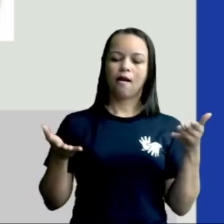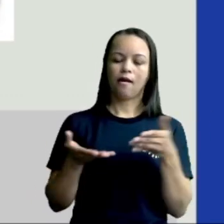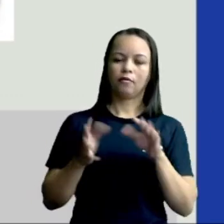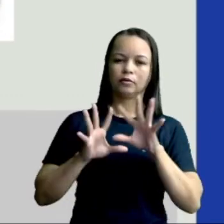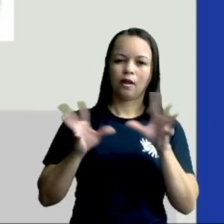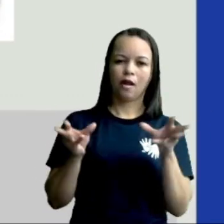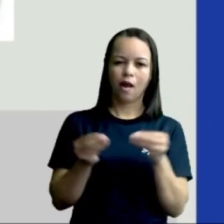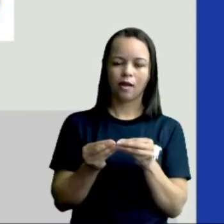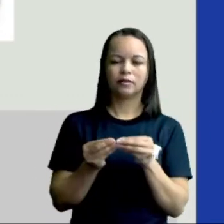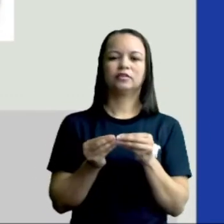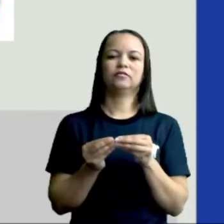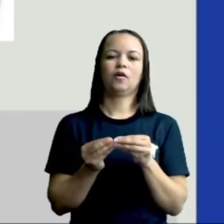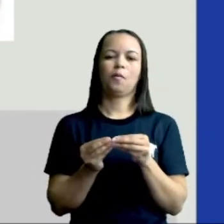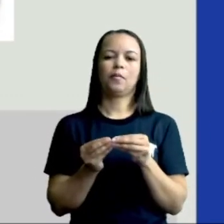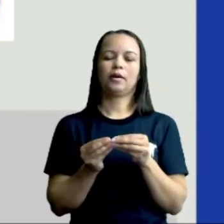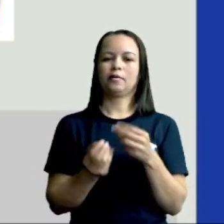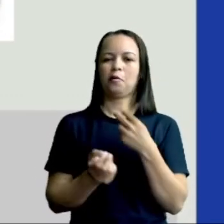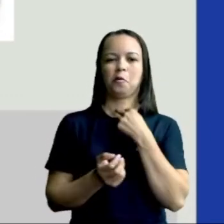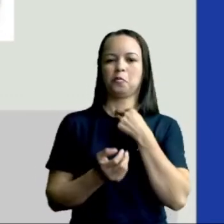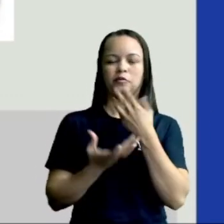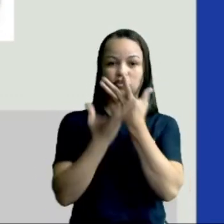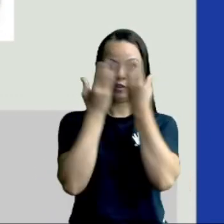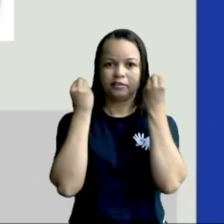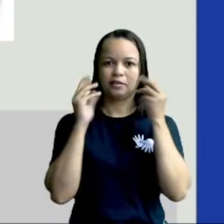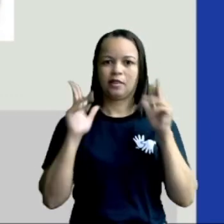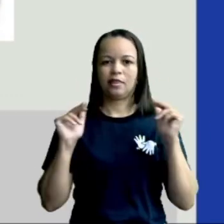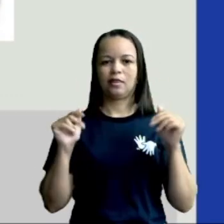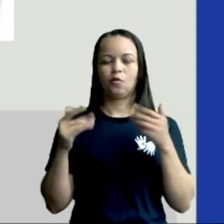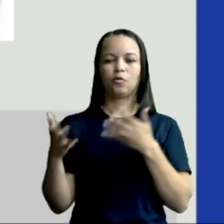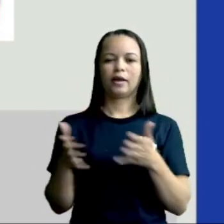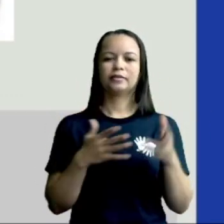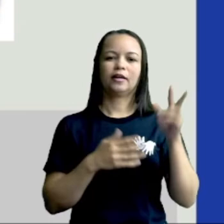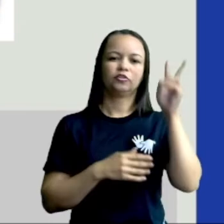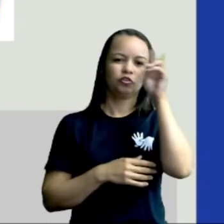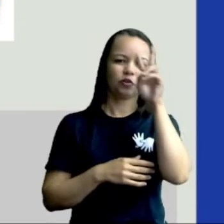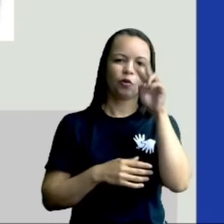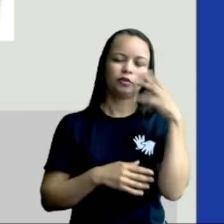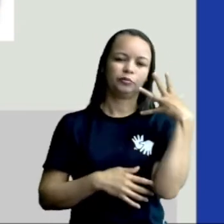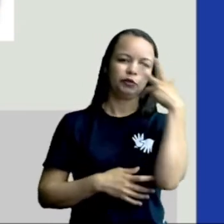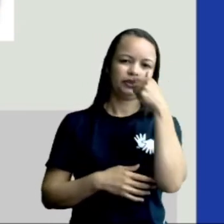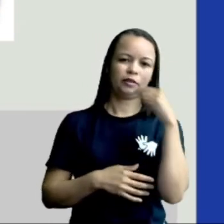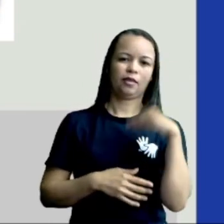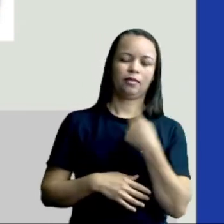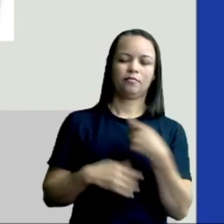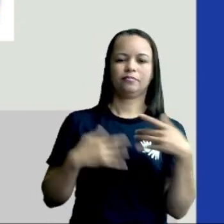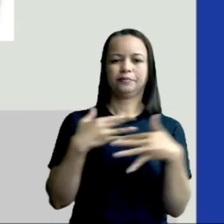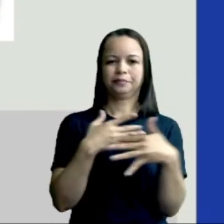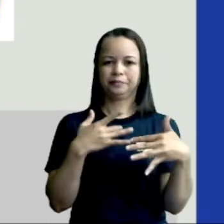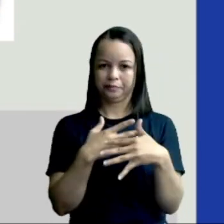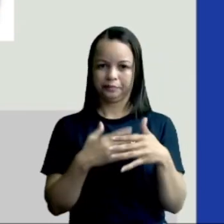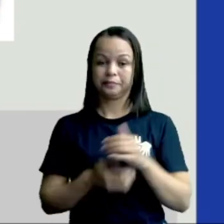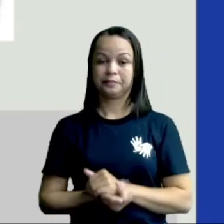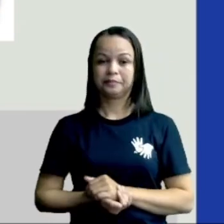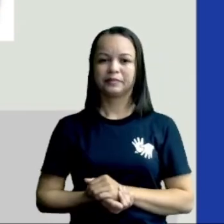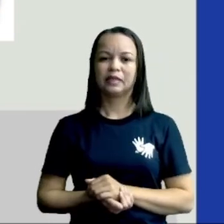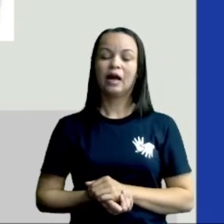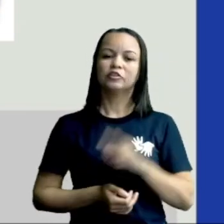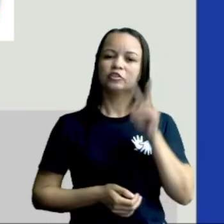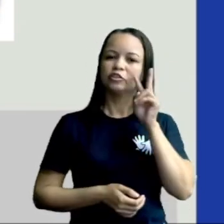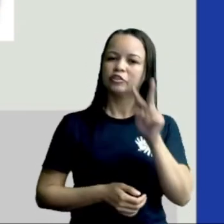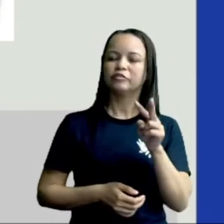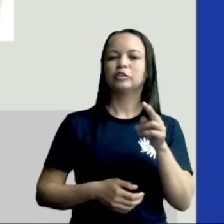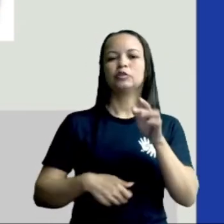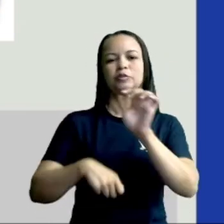gente poder não esquecer mais essa história tão bonita da nossa cidade. Então, assim, ó, a gente viu sobre o estado